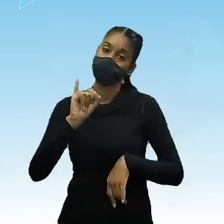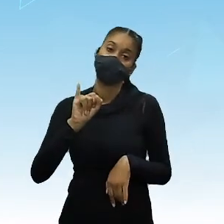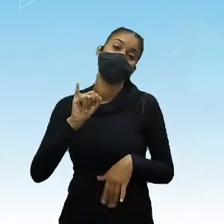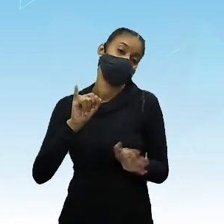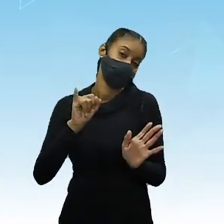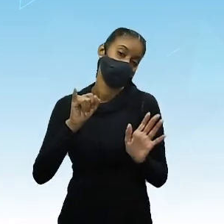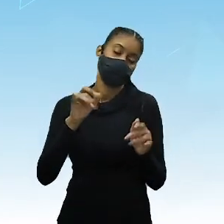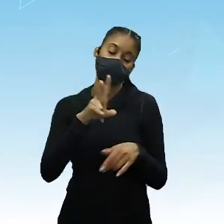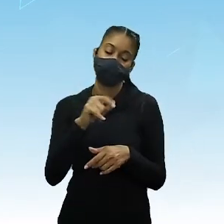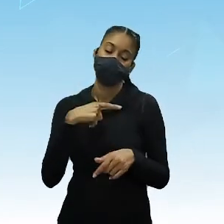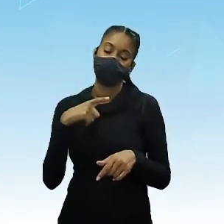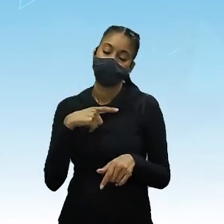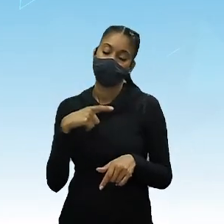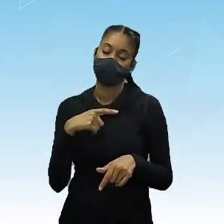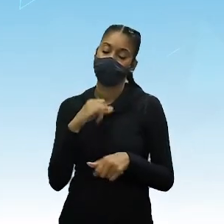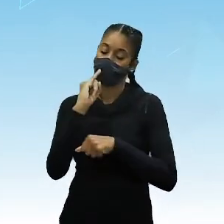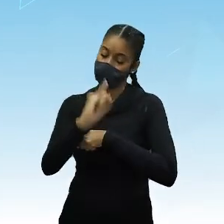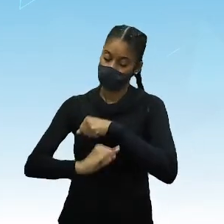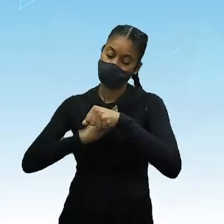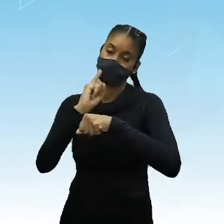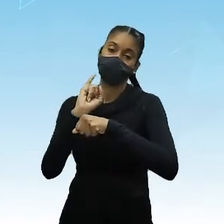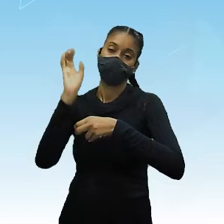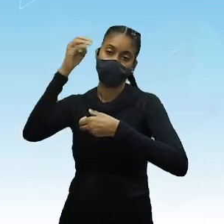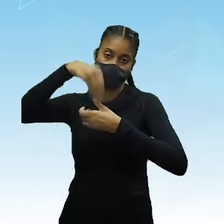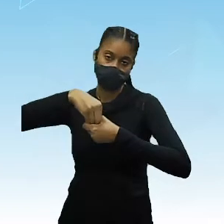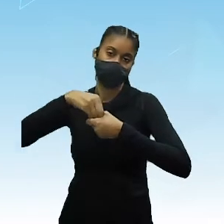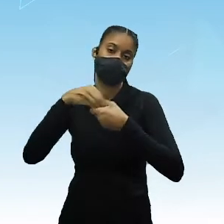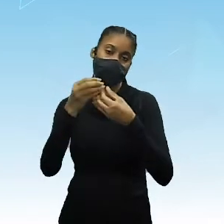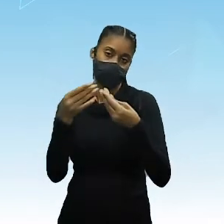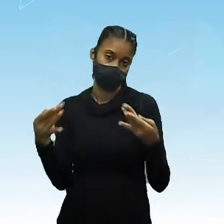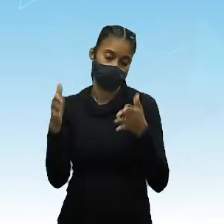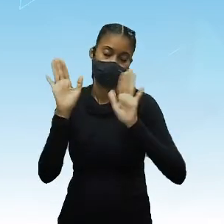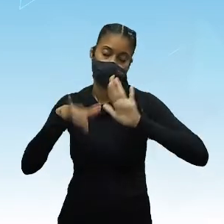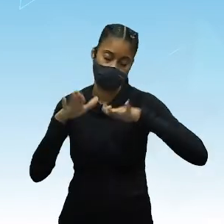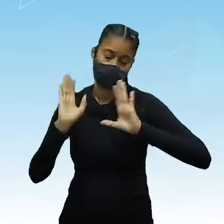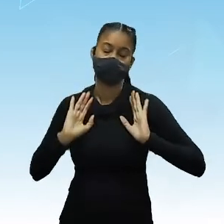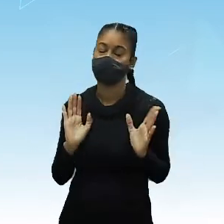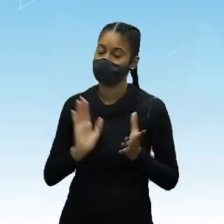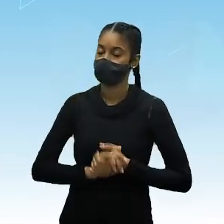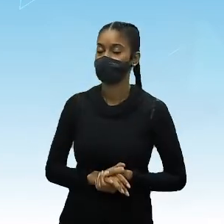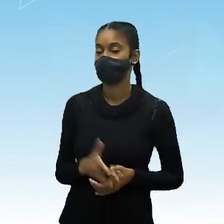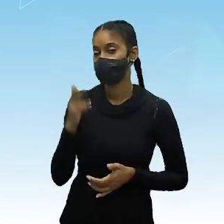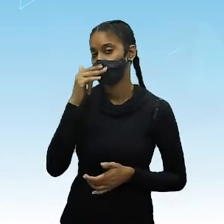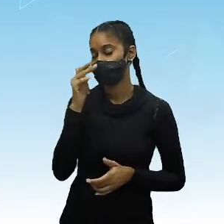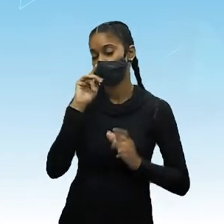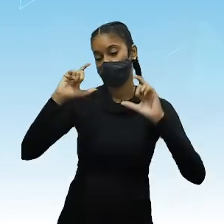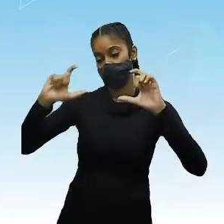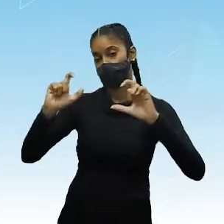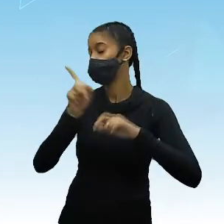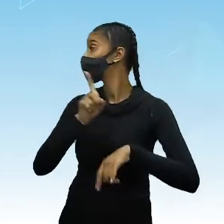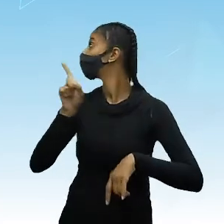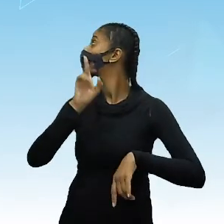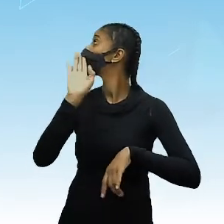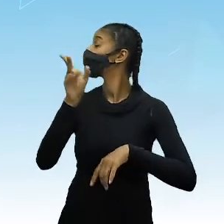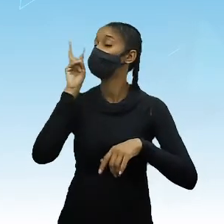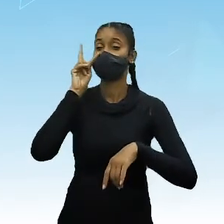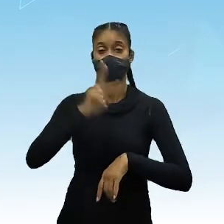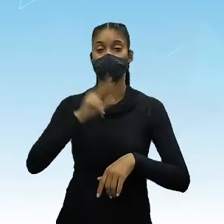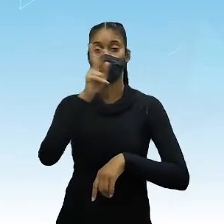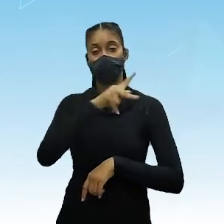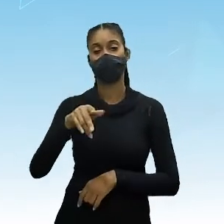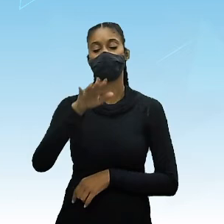soluto produz ou não íons na solução. Mas veja, é a mesma fórmula que você já viu com o